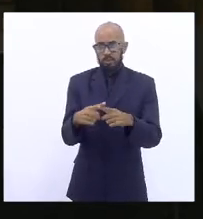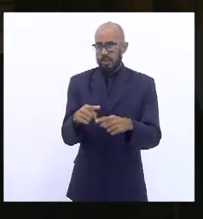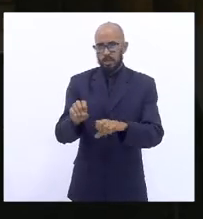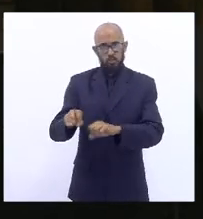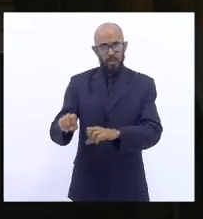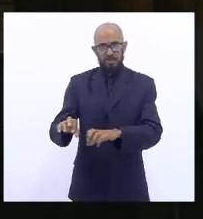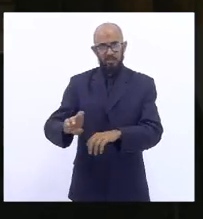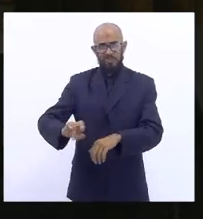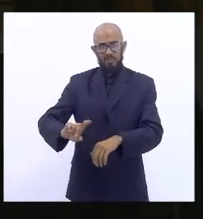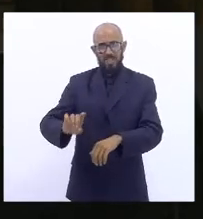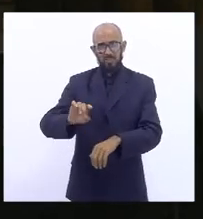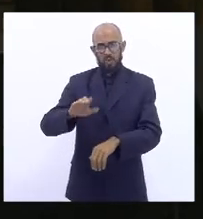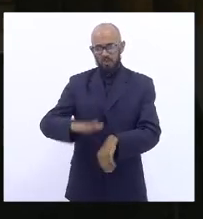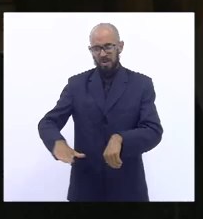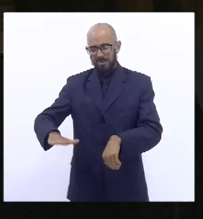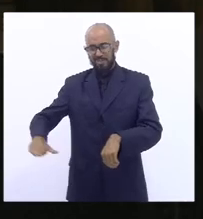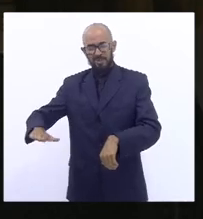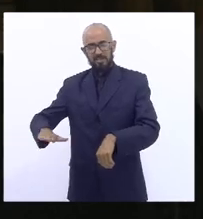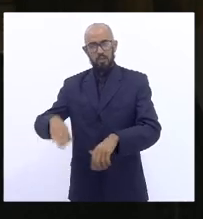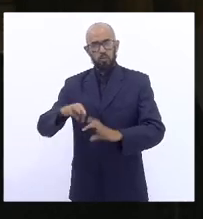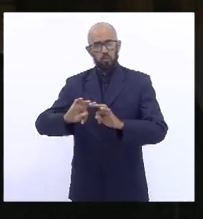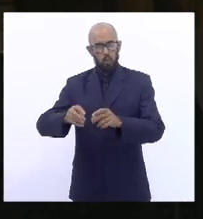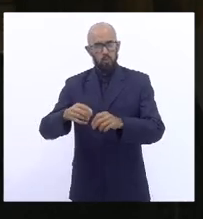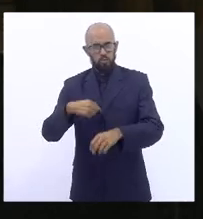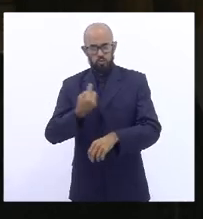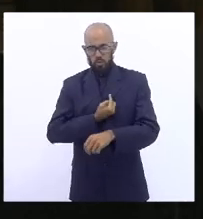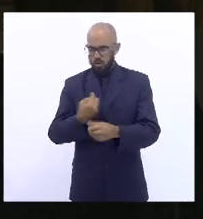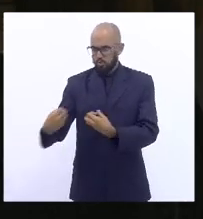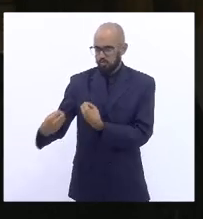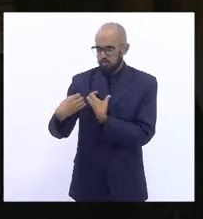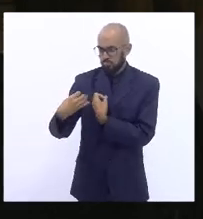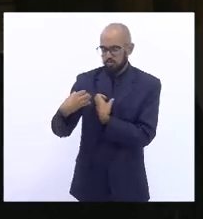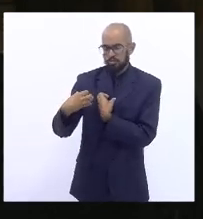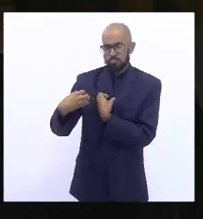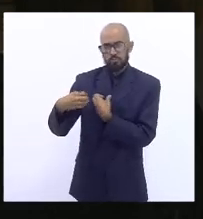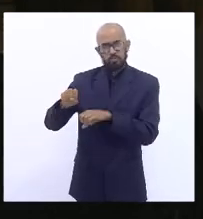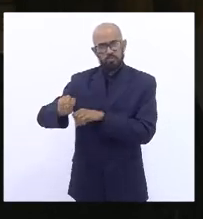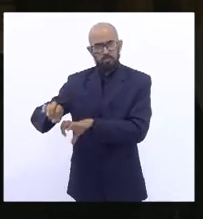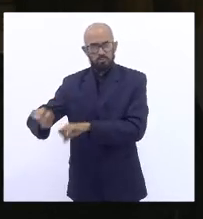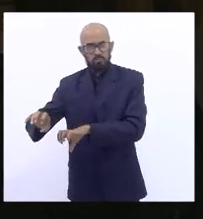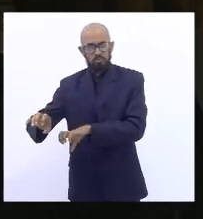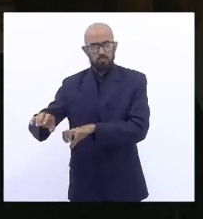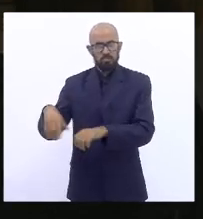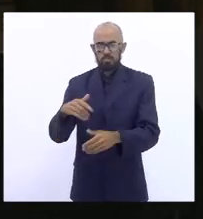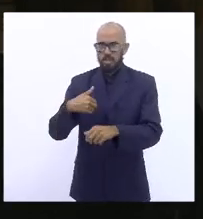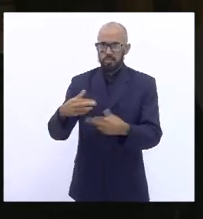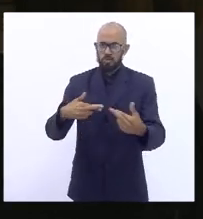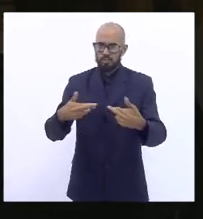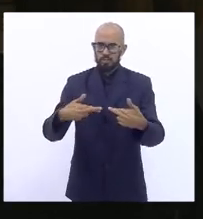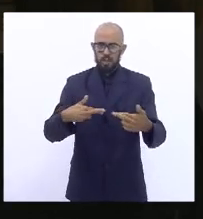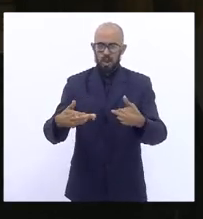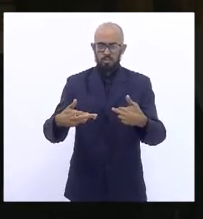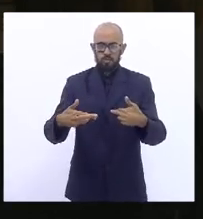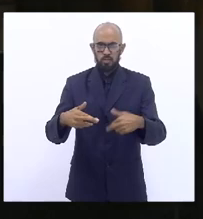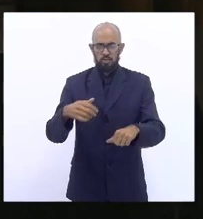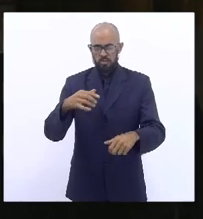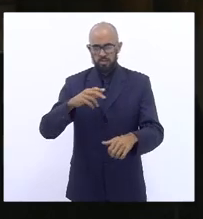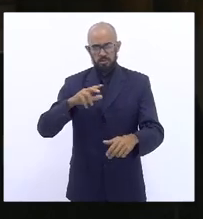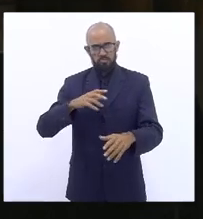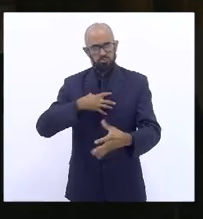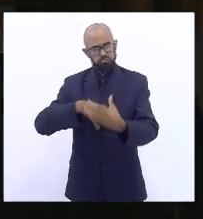faixa etária. Todos nós, a todo momento, somos educados e somos educandos nas nossas relações